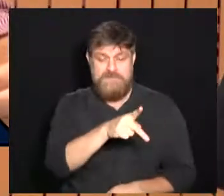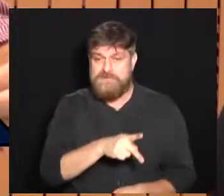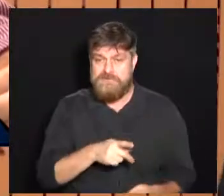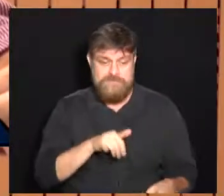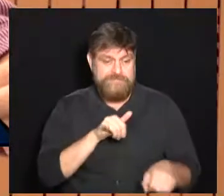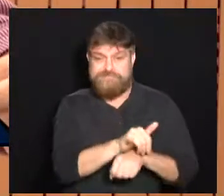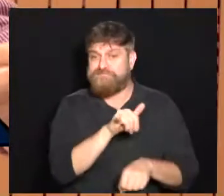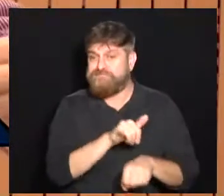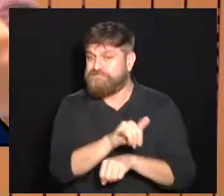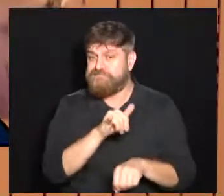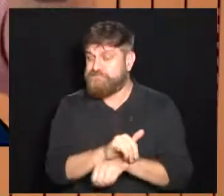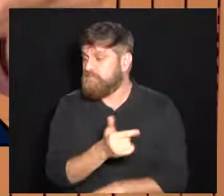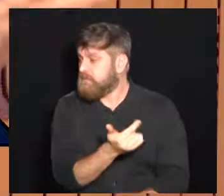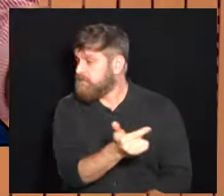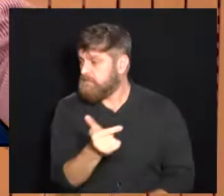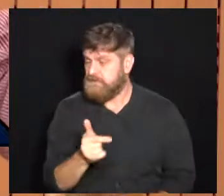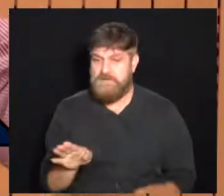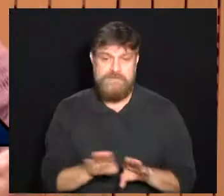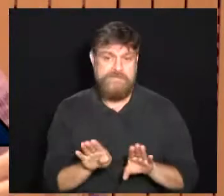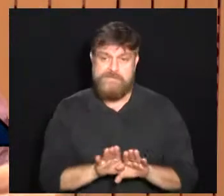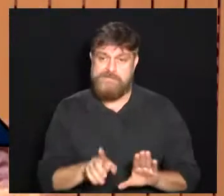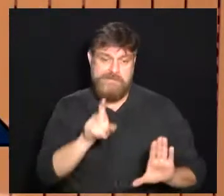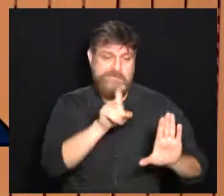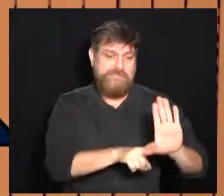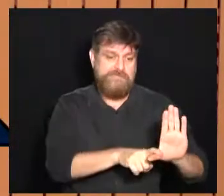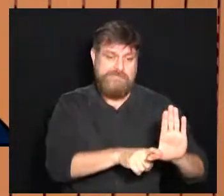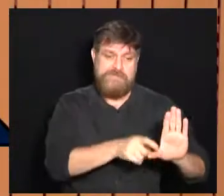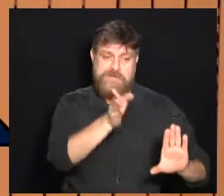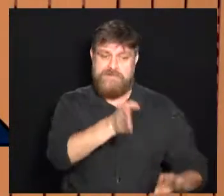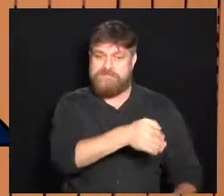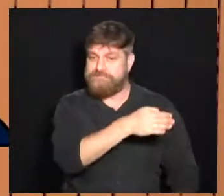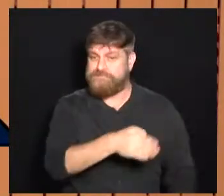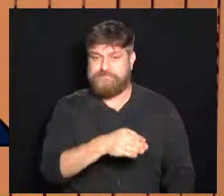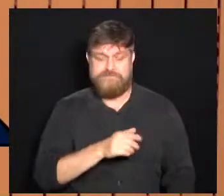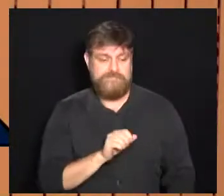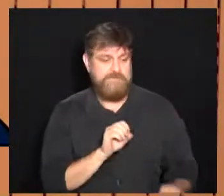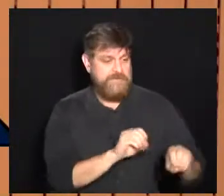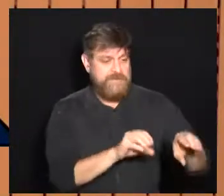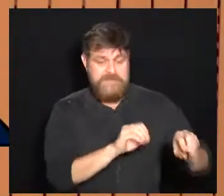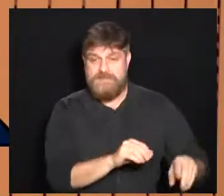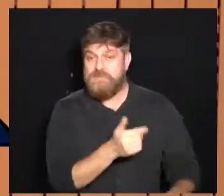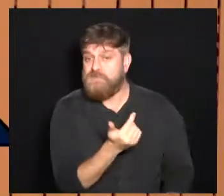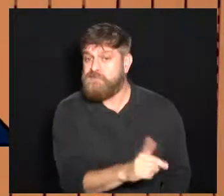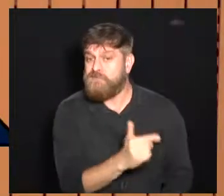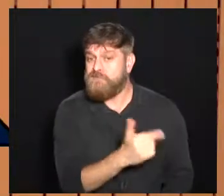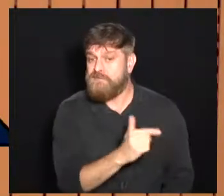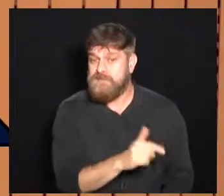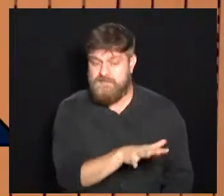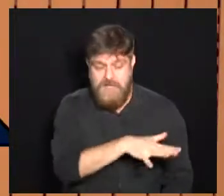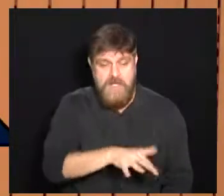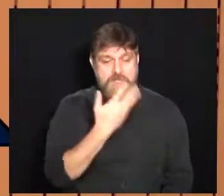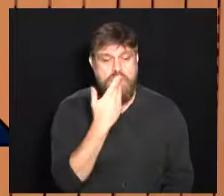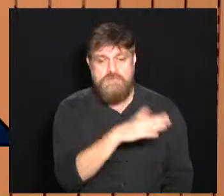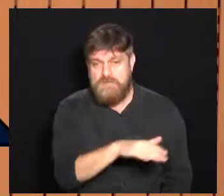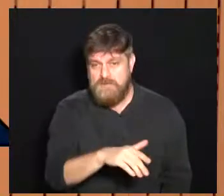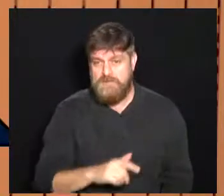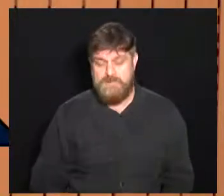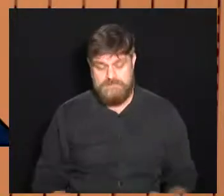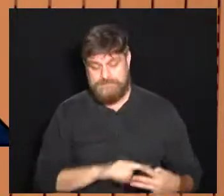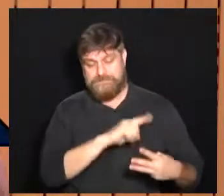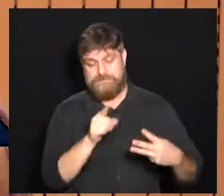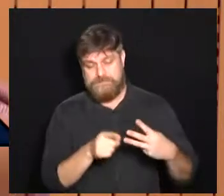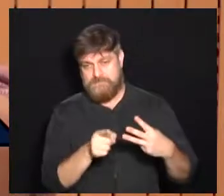ocasionou a mesma questão, suspensão de aulas, nesse caso, no ensino fundamental. E um terceiro